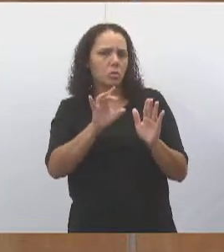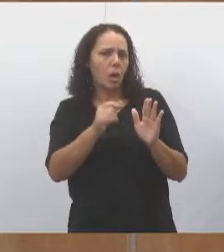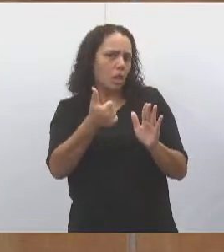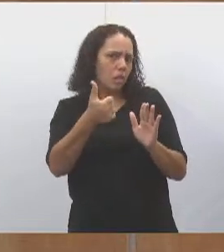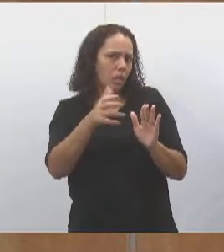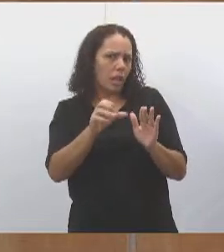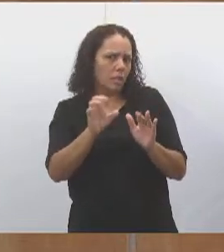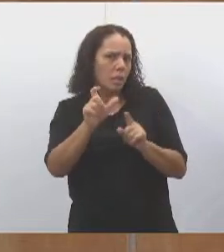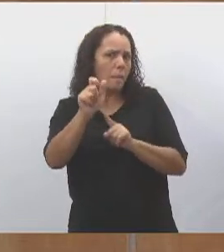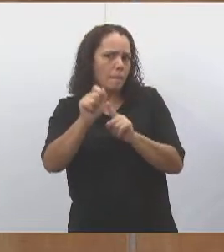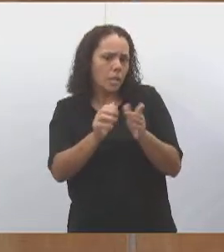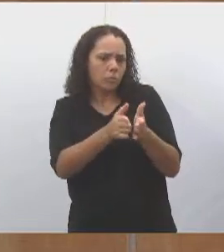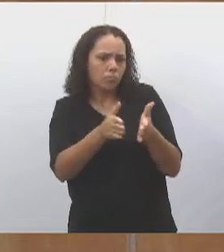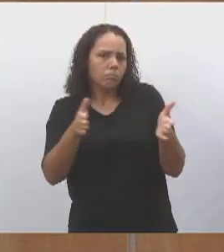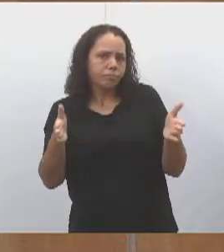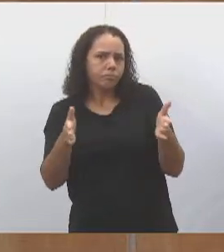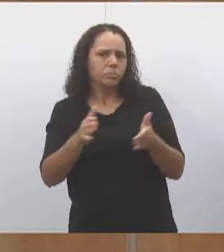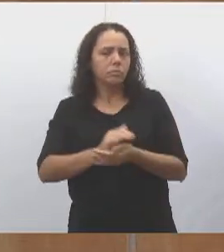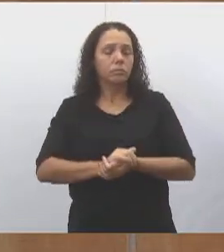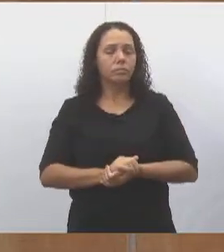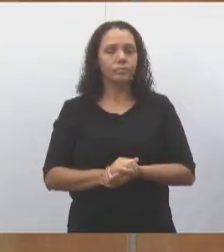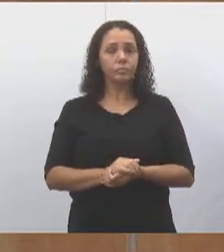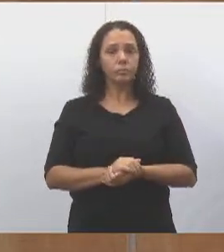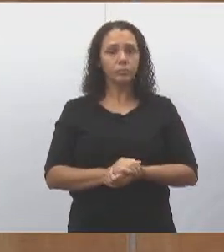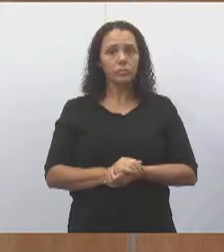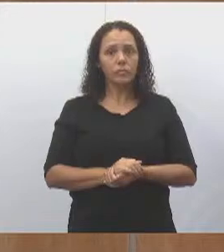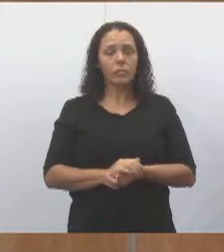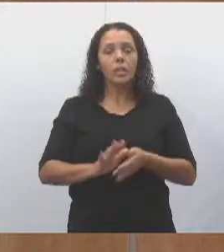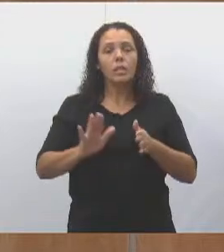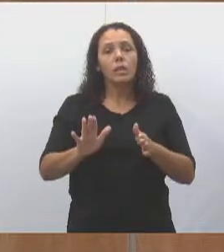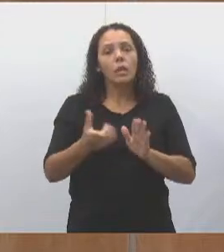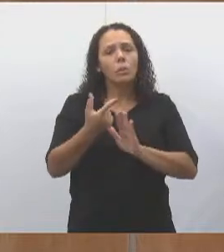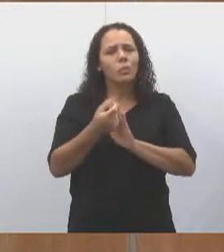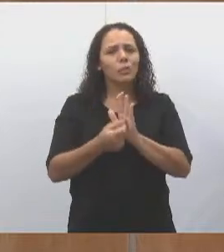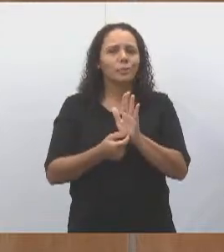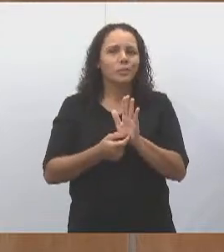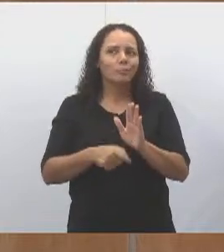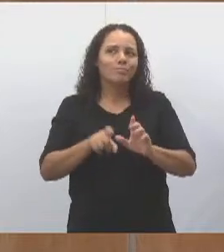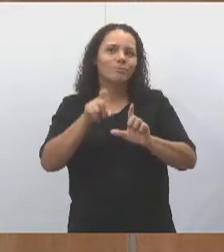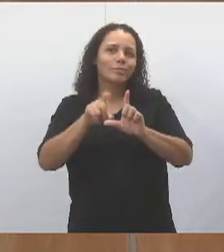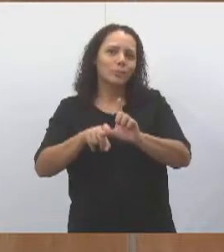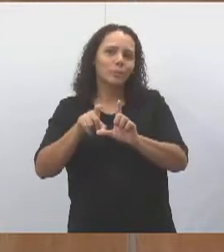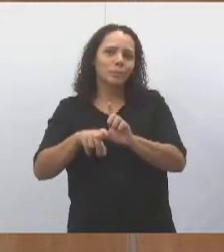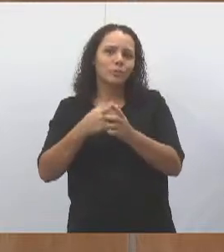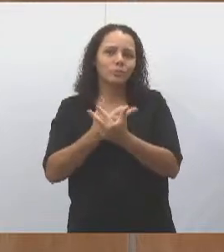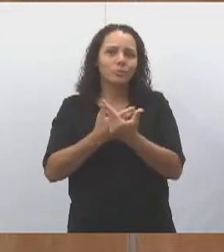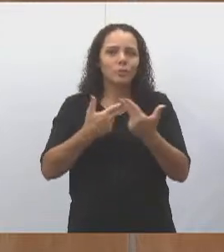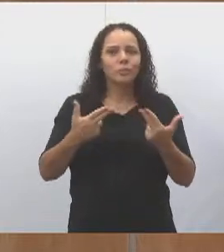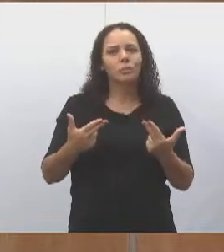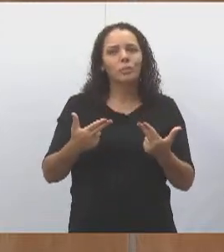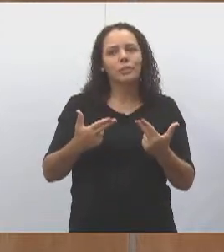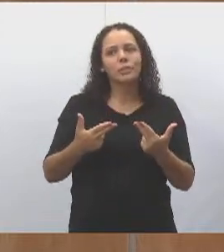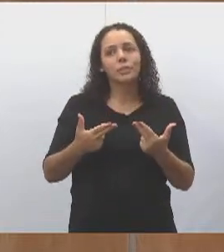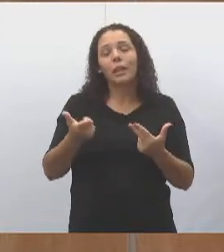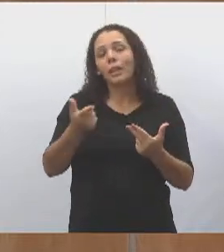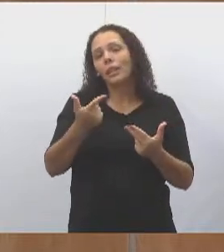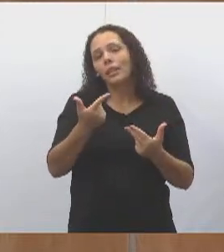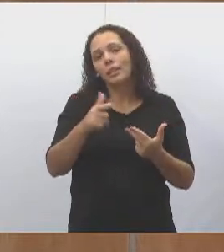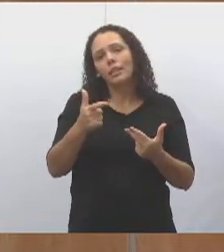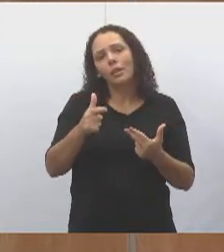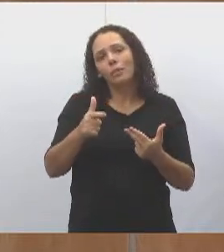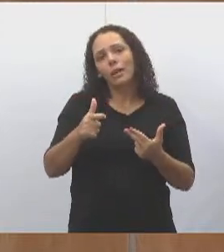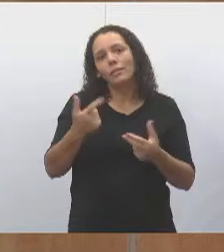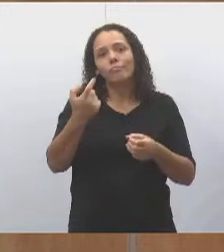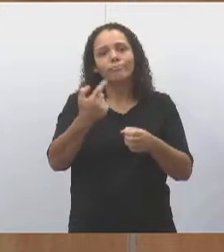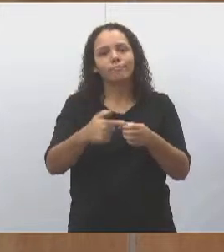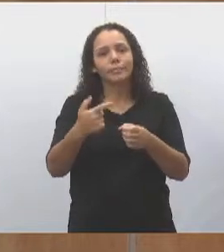O orçamento, a gente depende de questões que saem da alçada do município. E esse ano, especificamente, a gente teve um déficit de